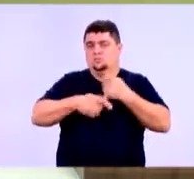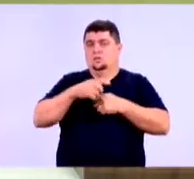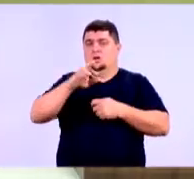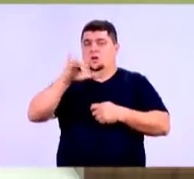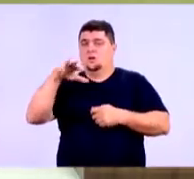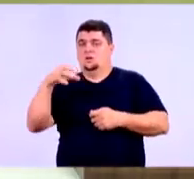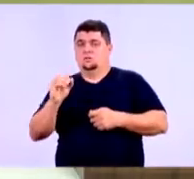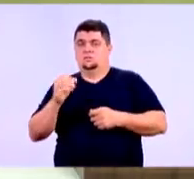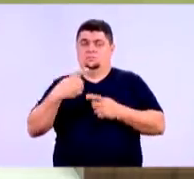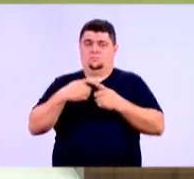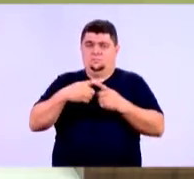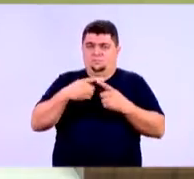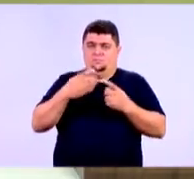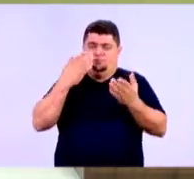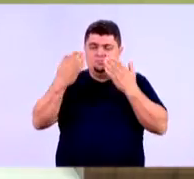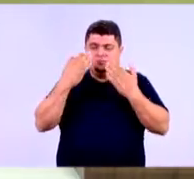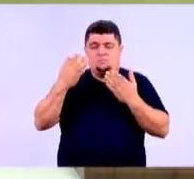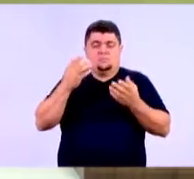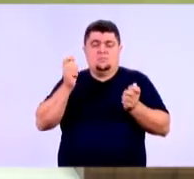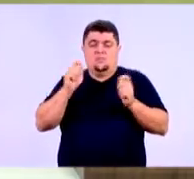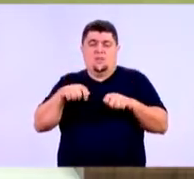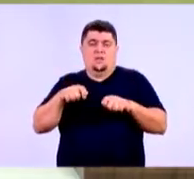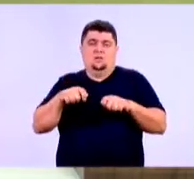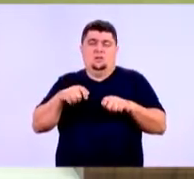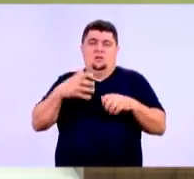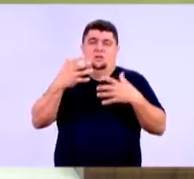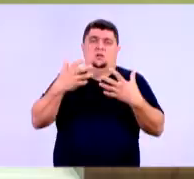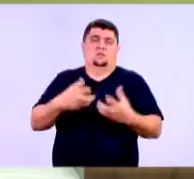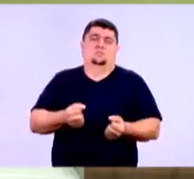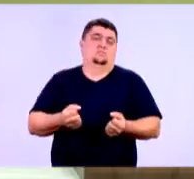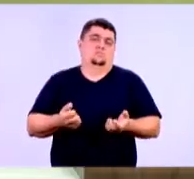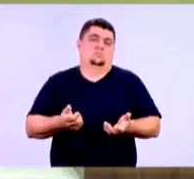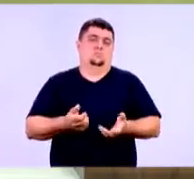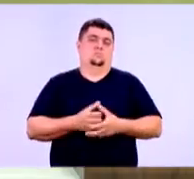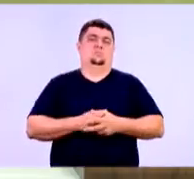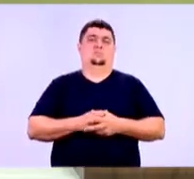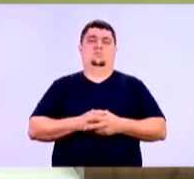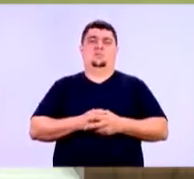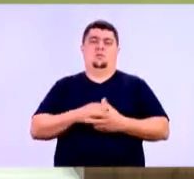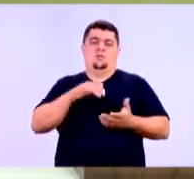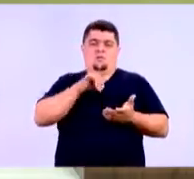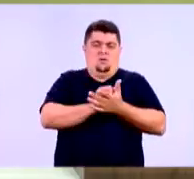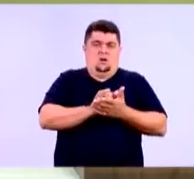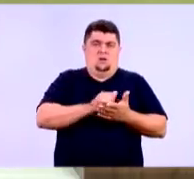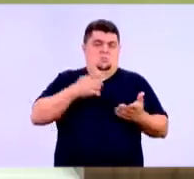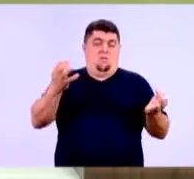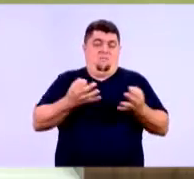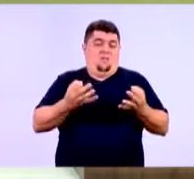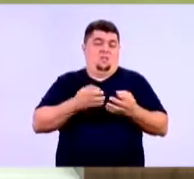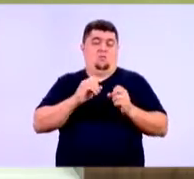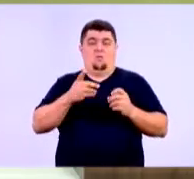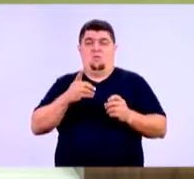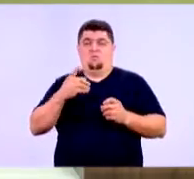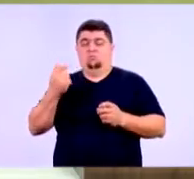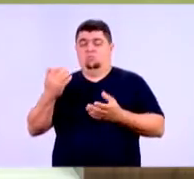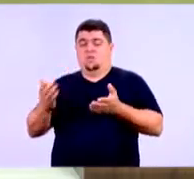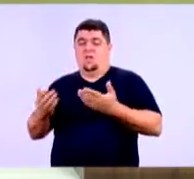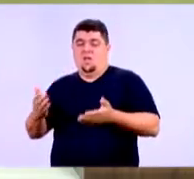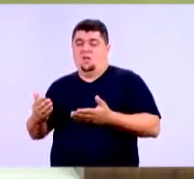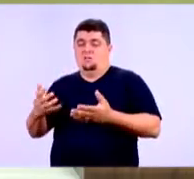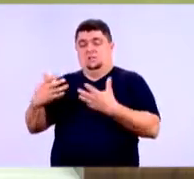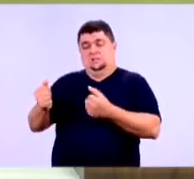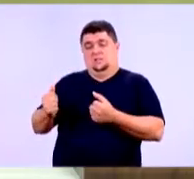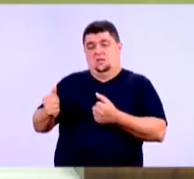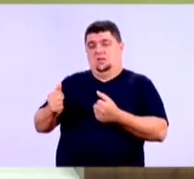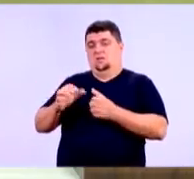de análise de cadastro, por exemplo, vai lidar com a situação? Um cadastro muito bom ou um cadastro que não é assim tão bom, mas a